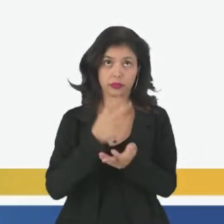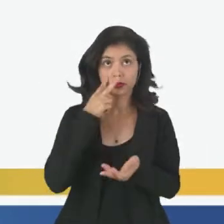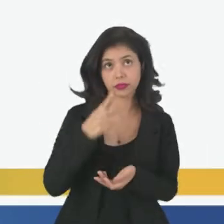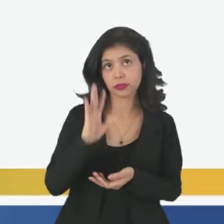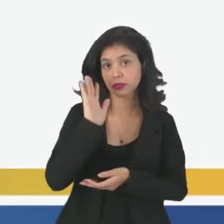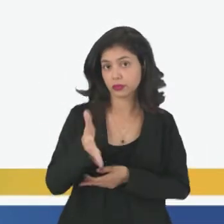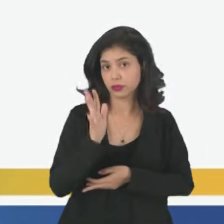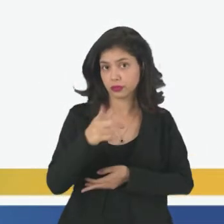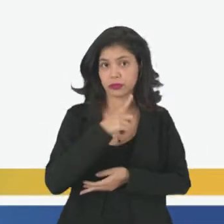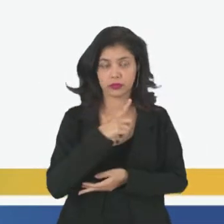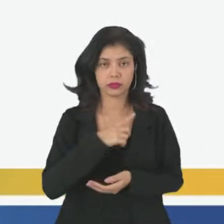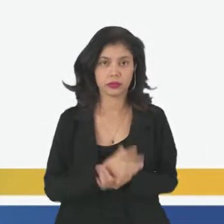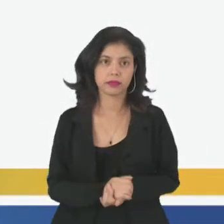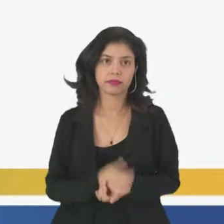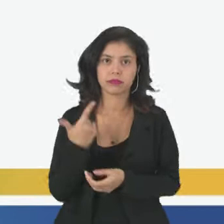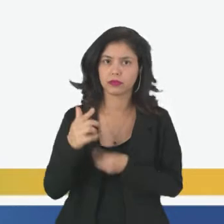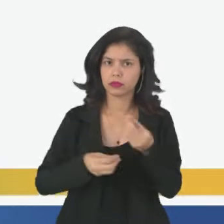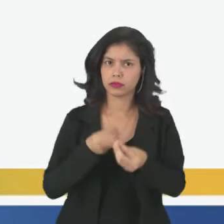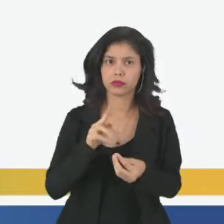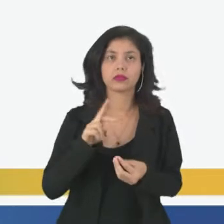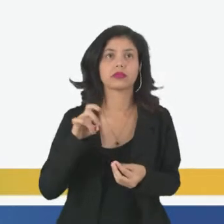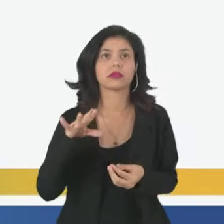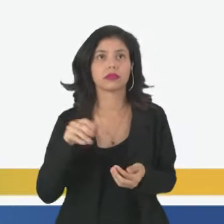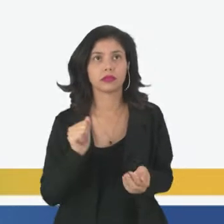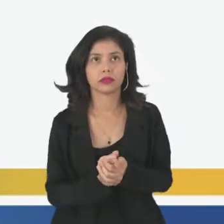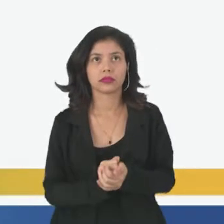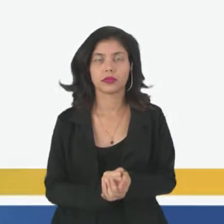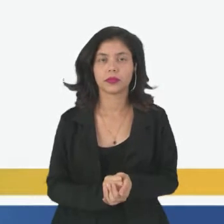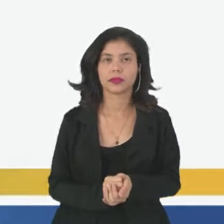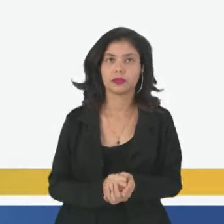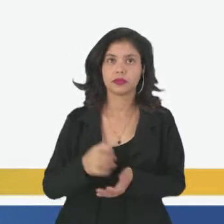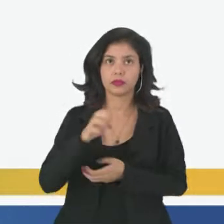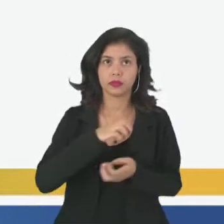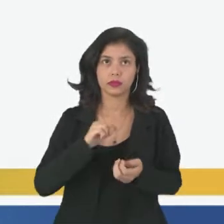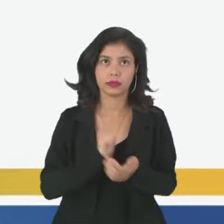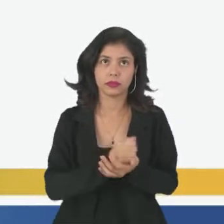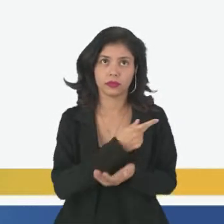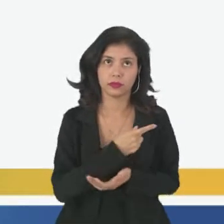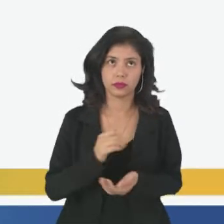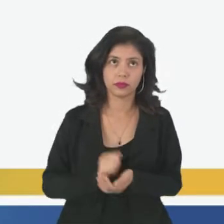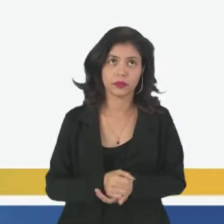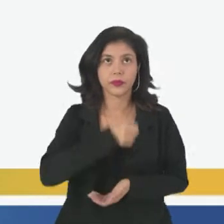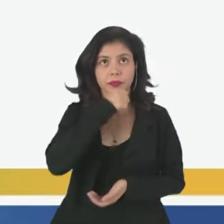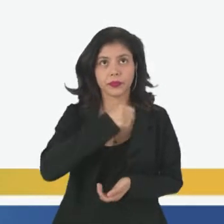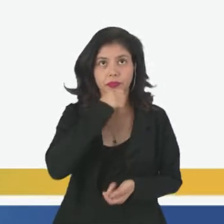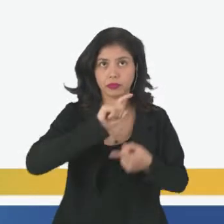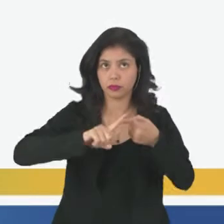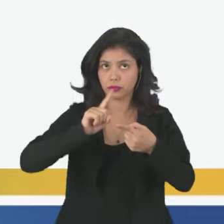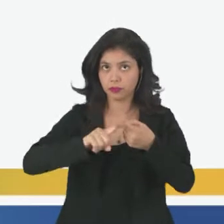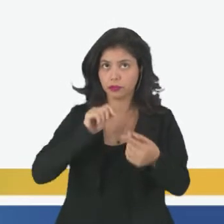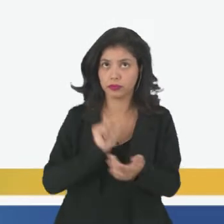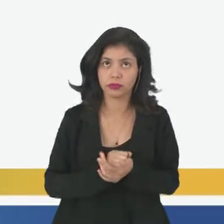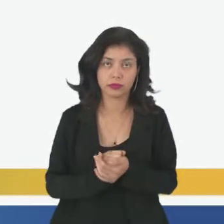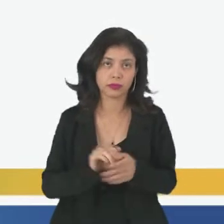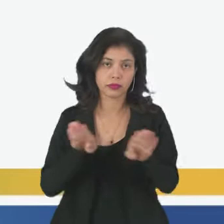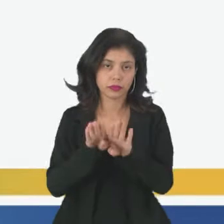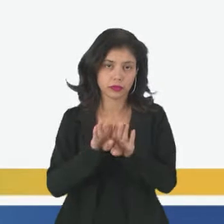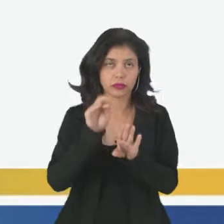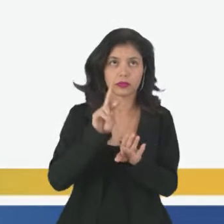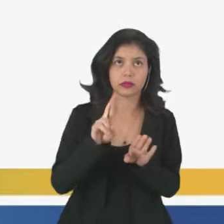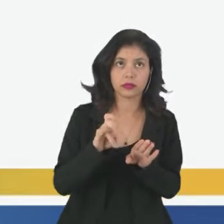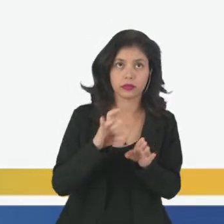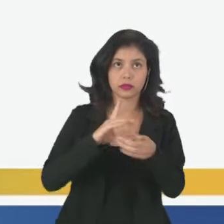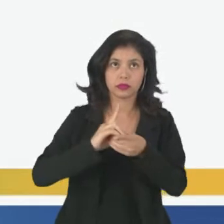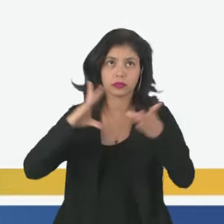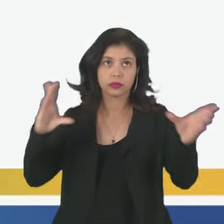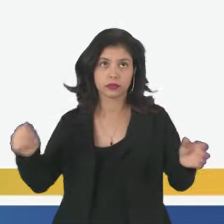viu que já era super frágil no período da chamada República Velha, ou Primeira República, quando as instituições democráticas